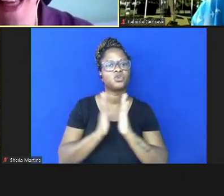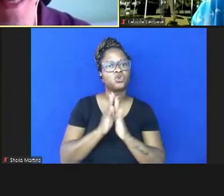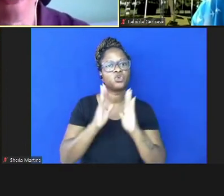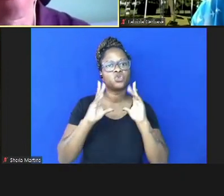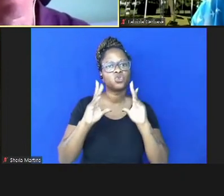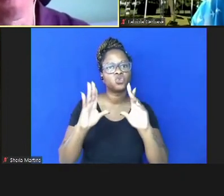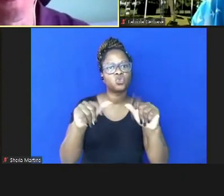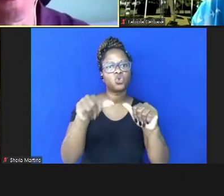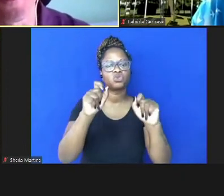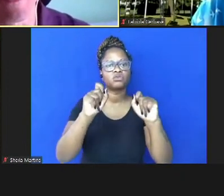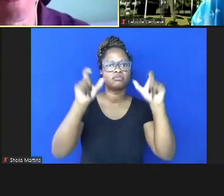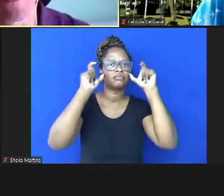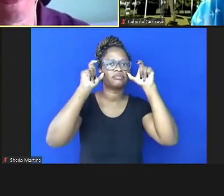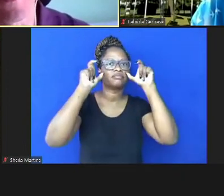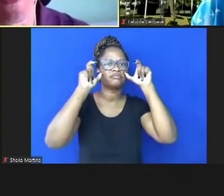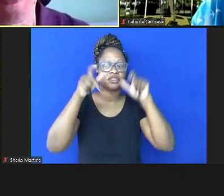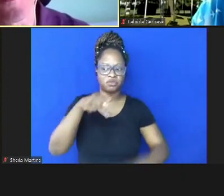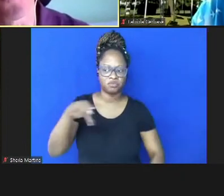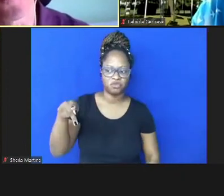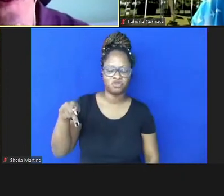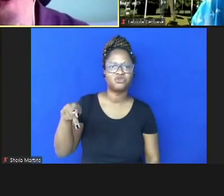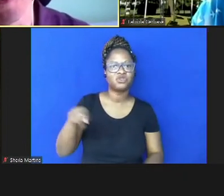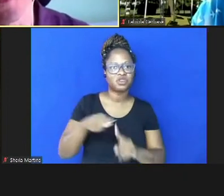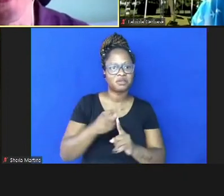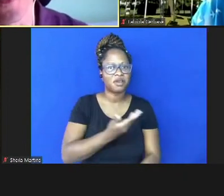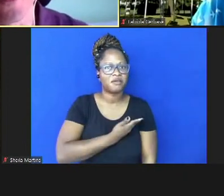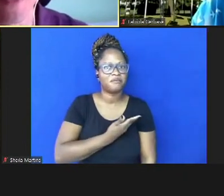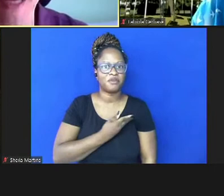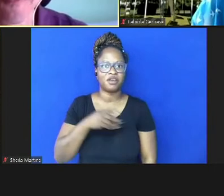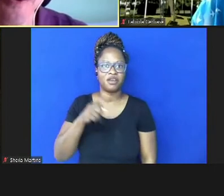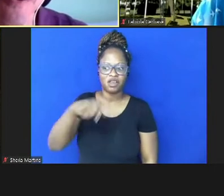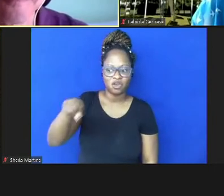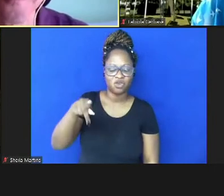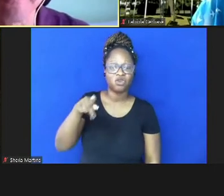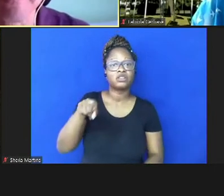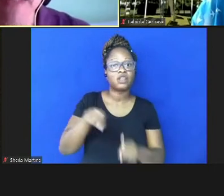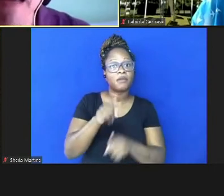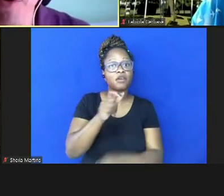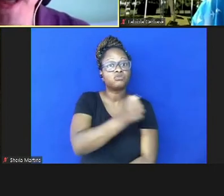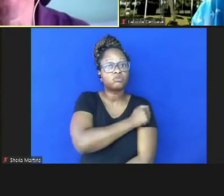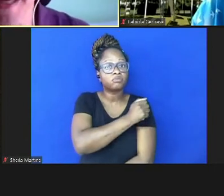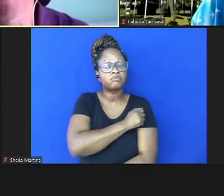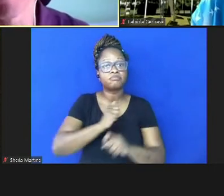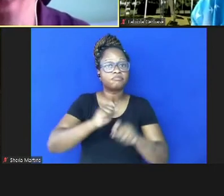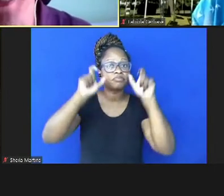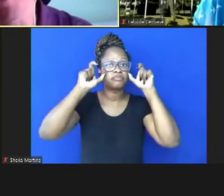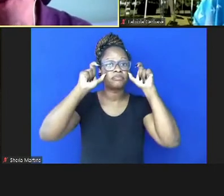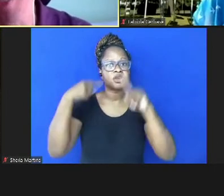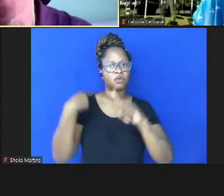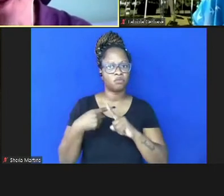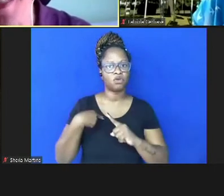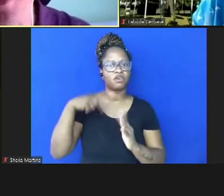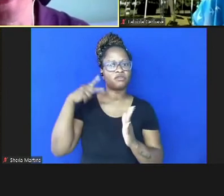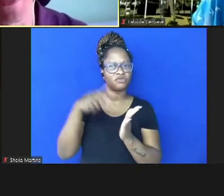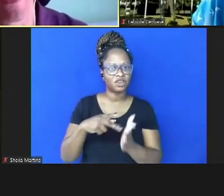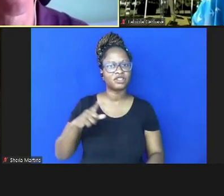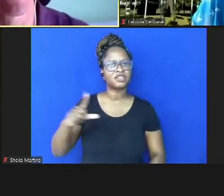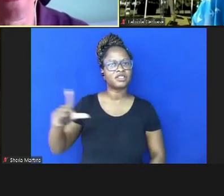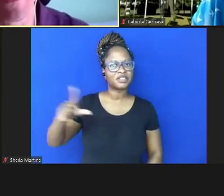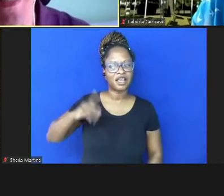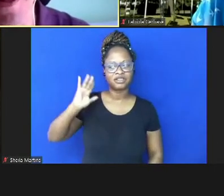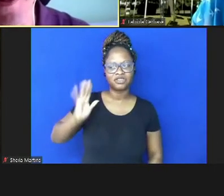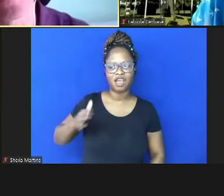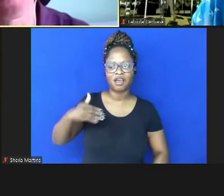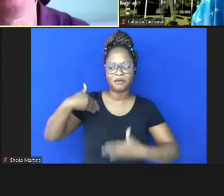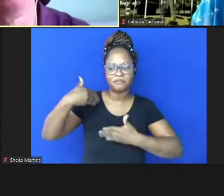nossos colegas, professores, né, docentes do curso, como os alunos, porque, de fato, teremos já outras atividades,